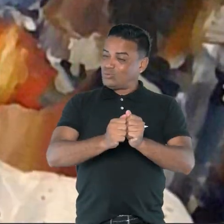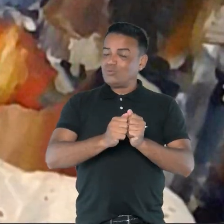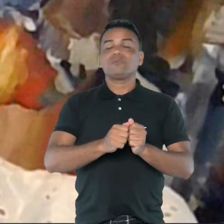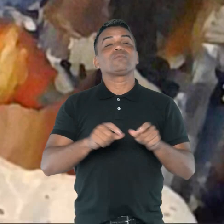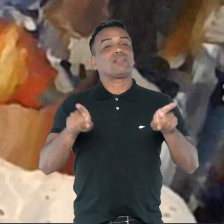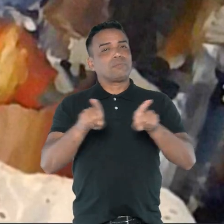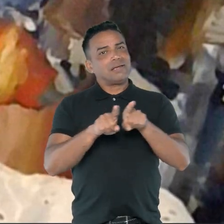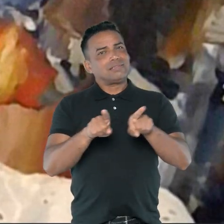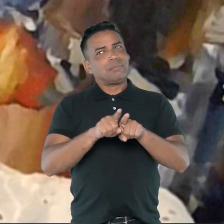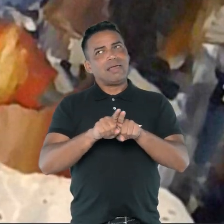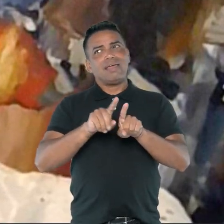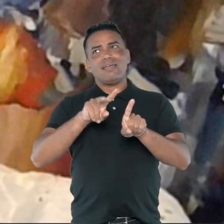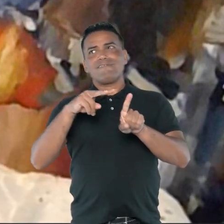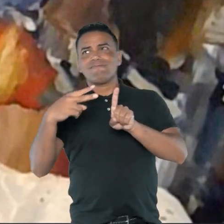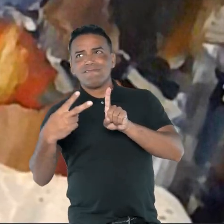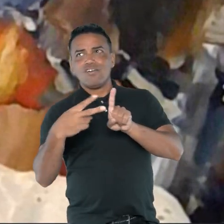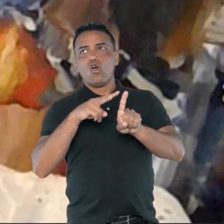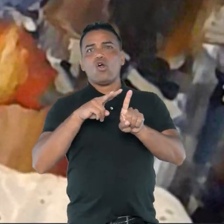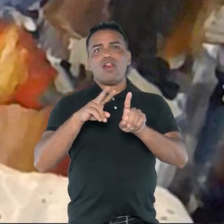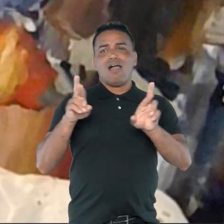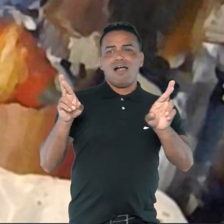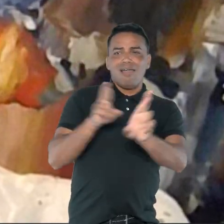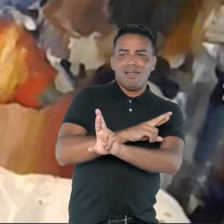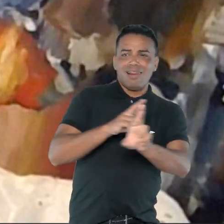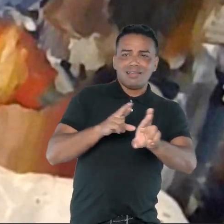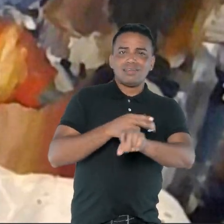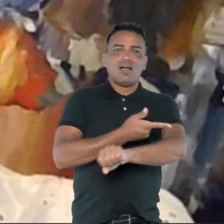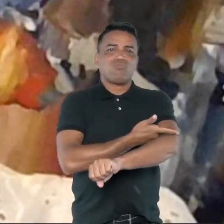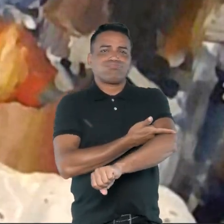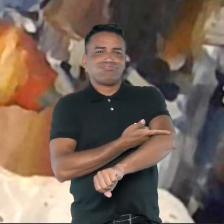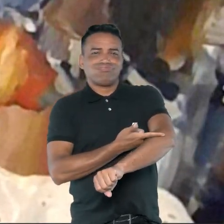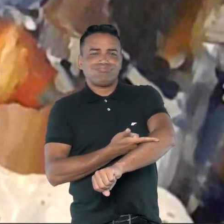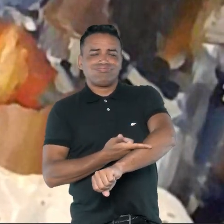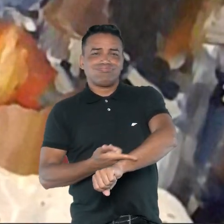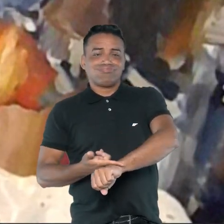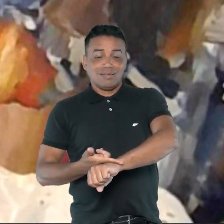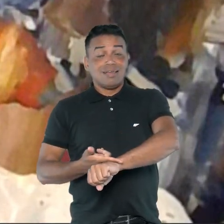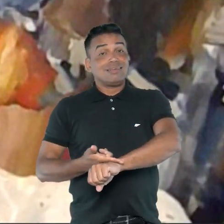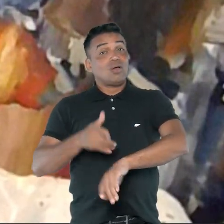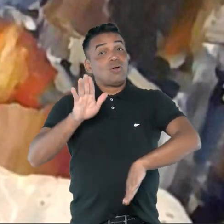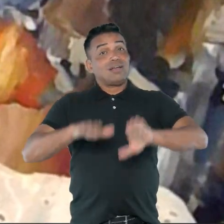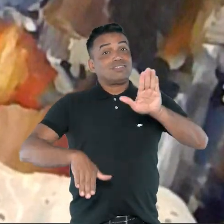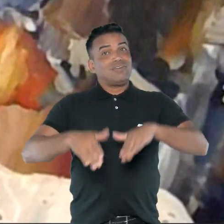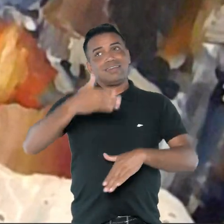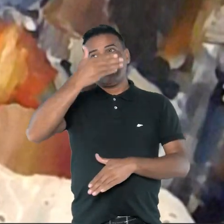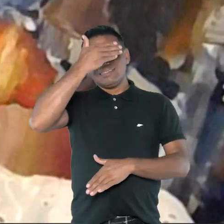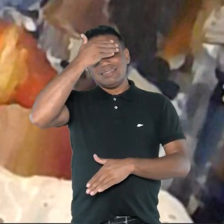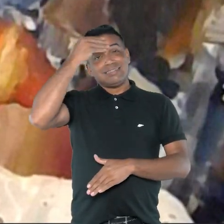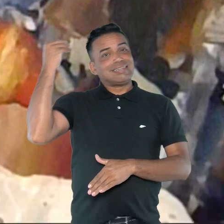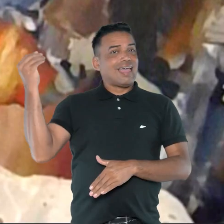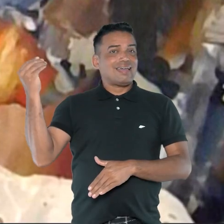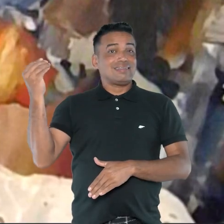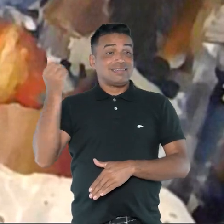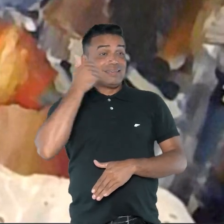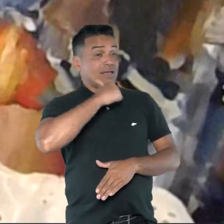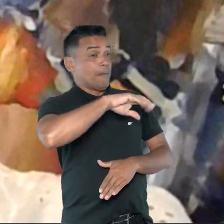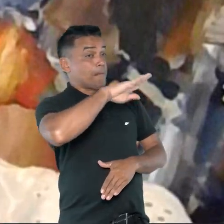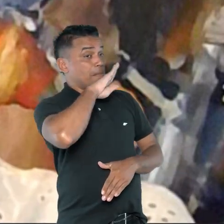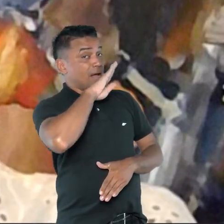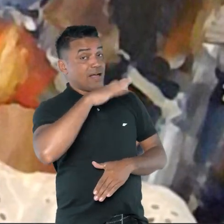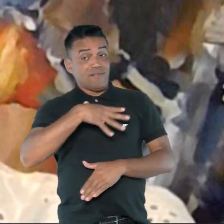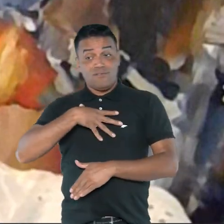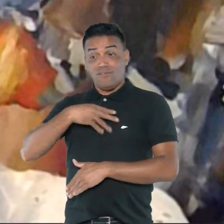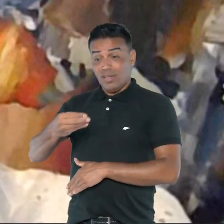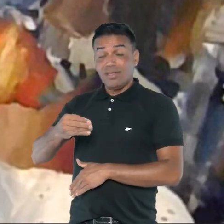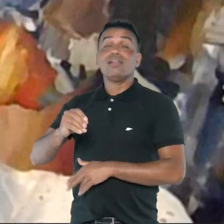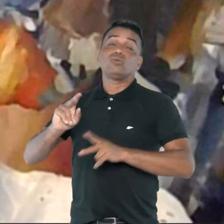Mas, ao mesmo tempo, assim, olhar a relação com generosidade, porque a gente esquece muitas vezes que mães